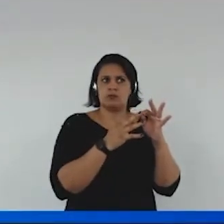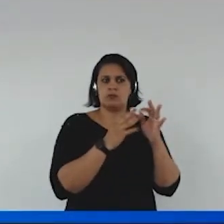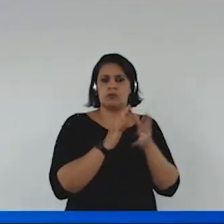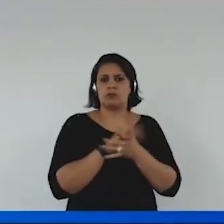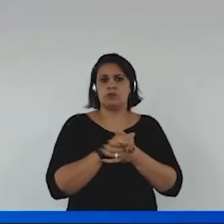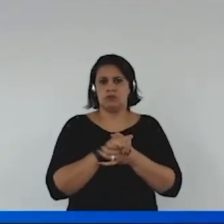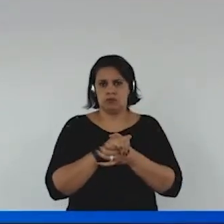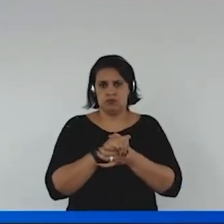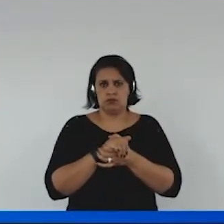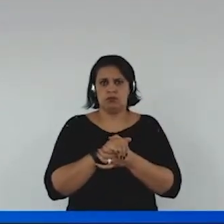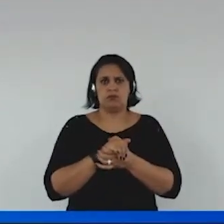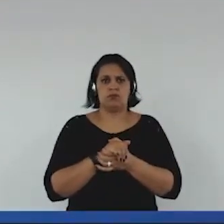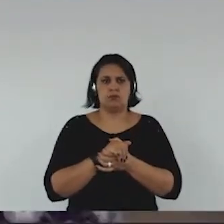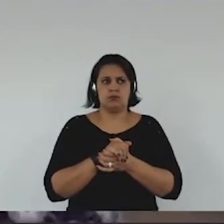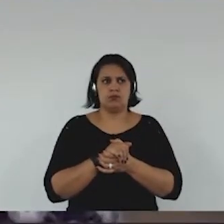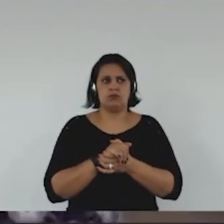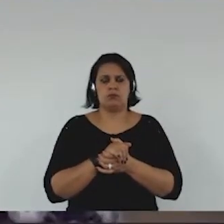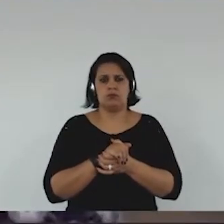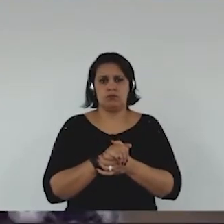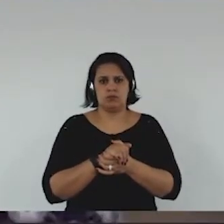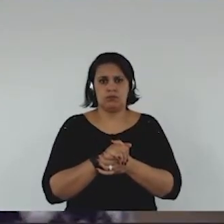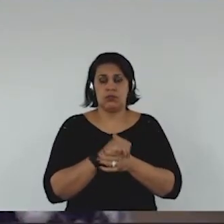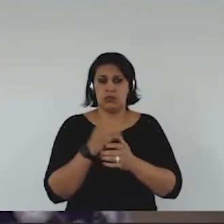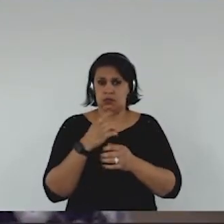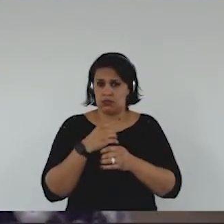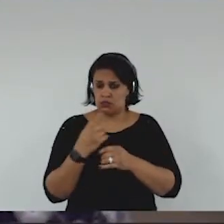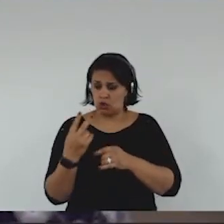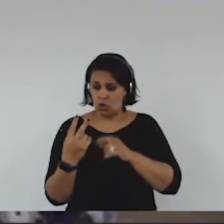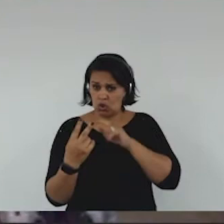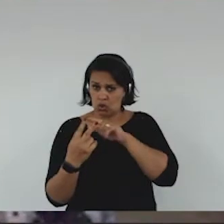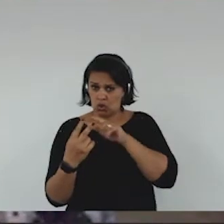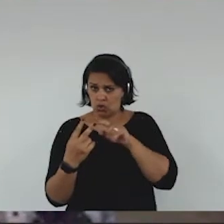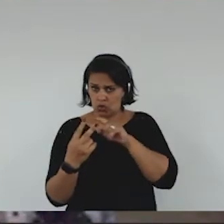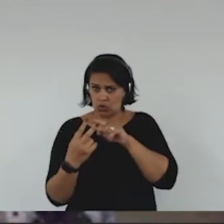Há 2 aspectos, nós estamos agora falando